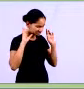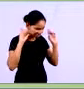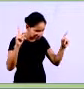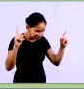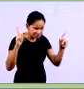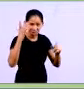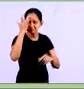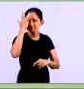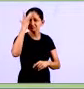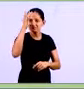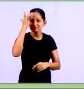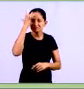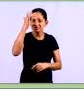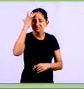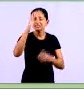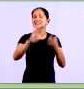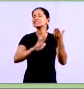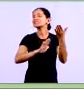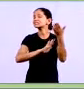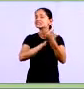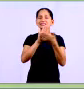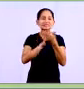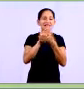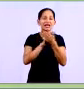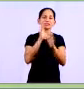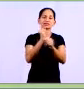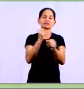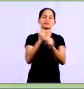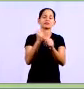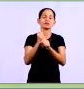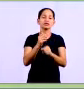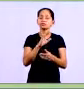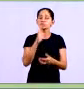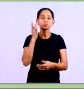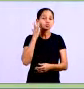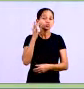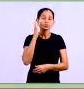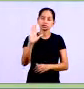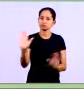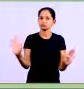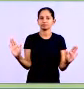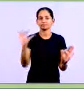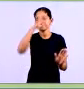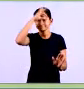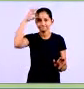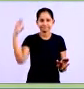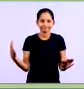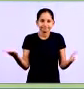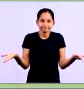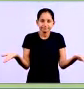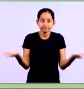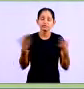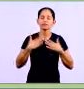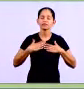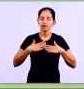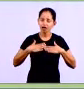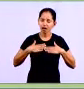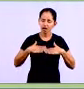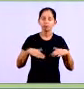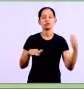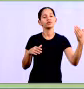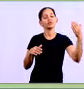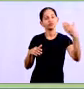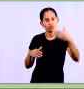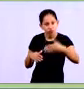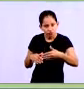está só começando e ainda não sei de nada de contabilidade. O Lourenço, não se preocupe, eu passo lá e a gente